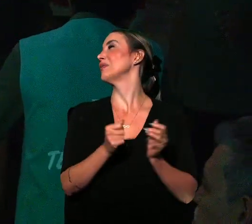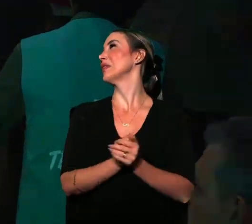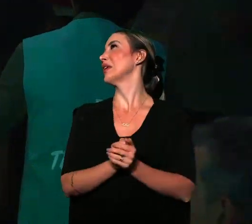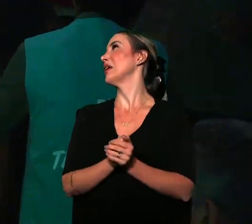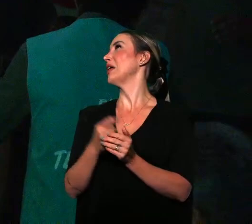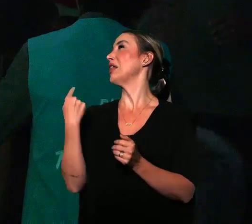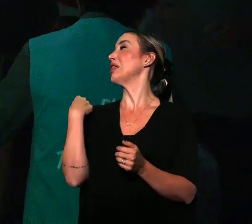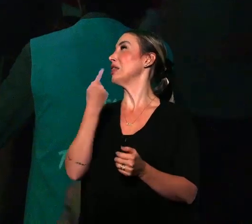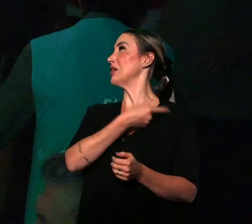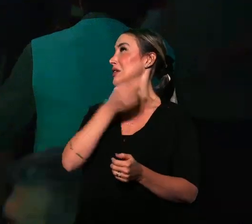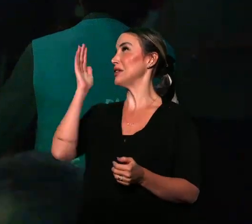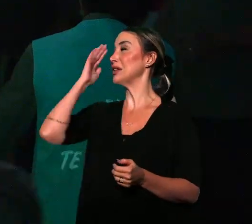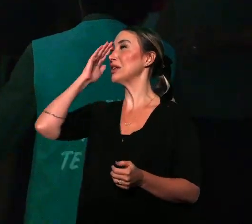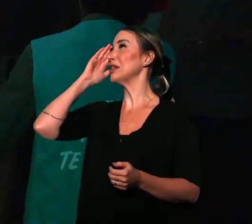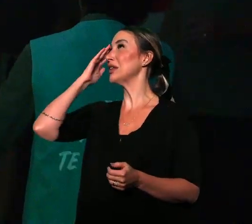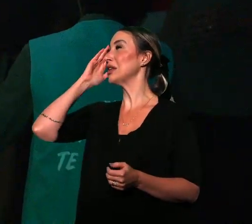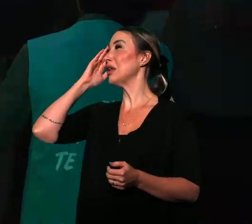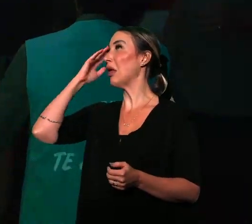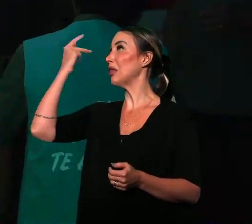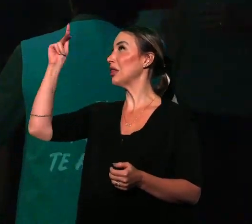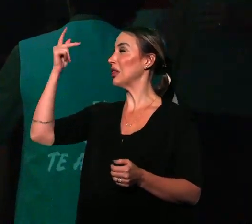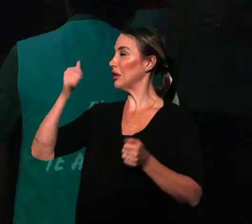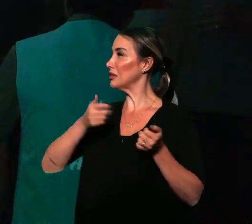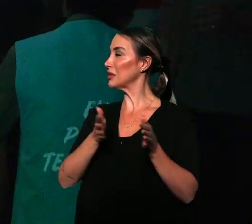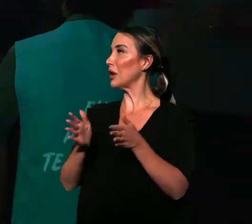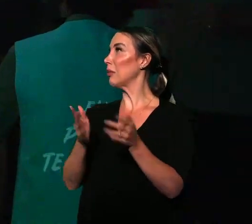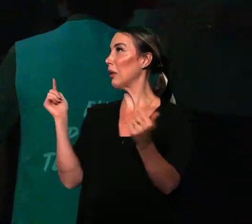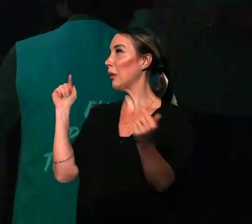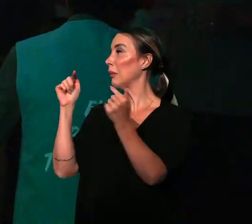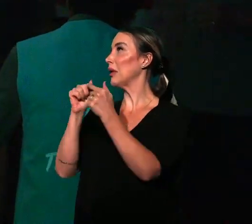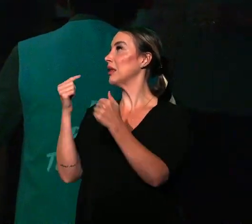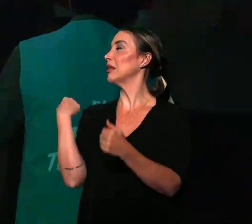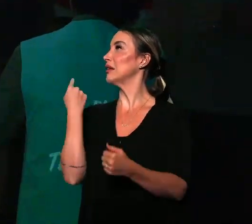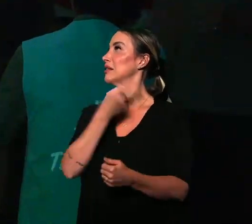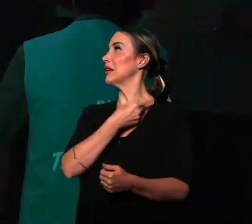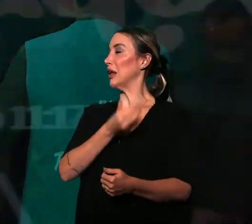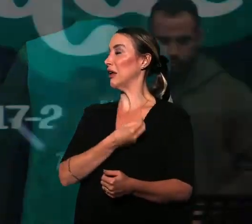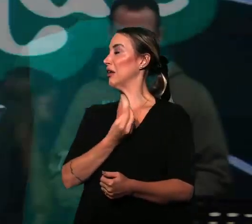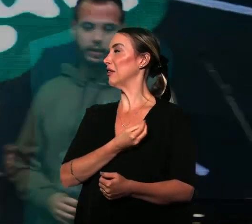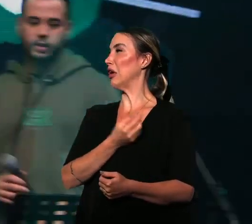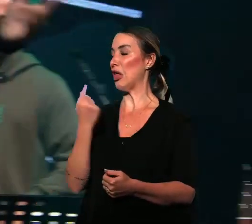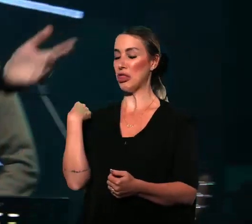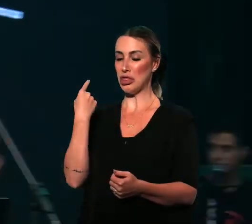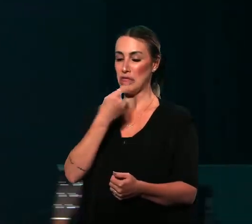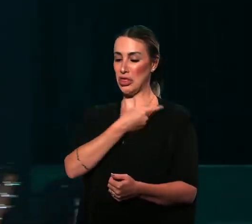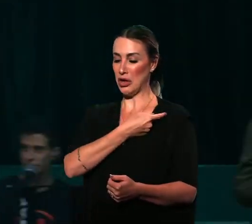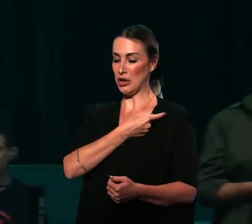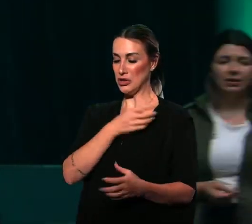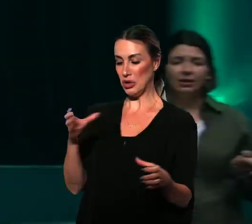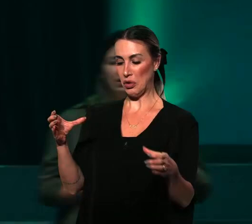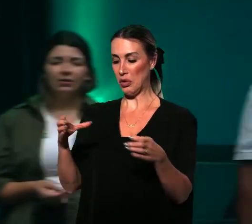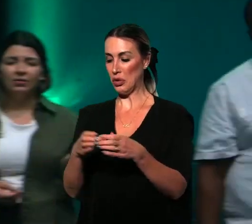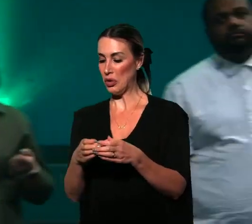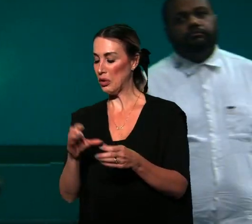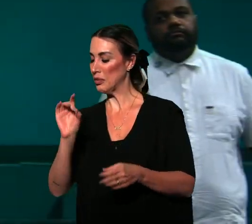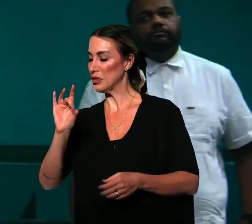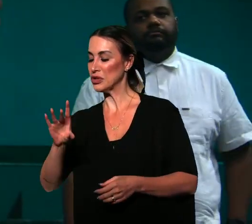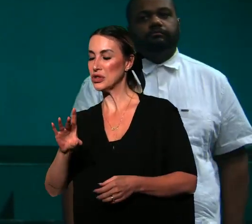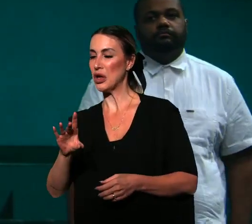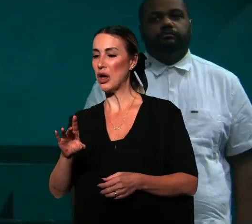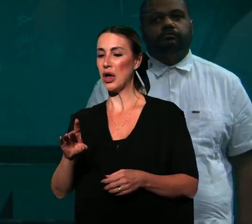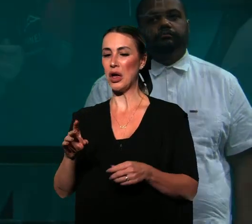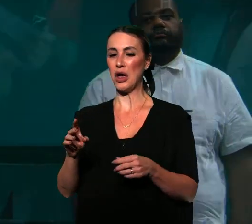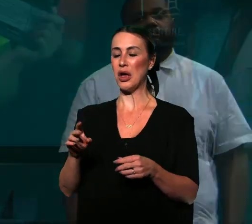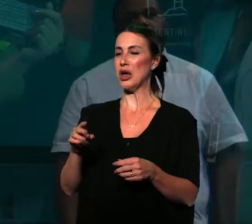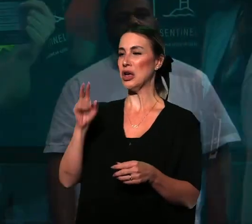algo novo do Espírito nos nossos dias, que não tem a ver com um único time, não tem a ver com uma cor, não tem a ver com uma única história, tem a ver com o corpo